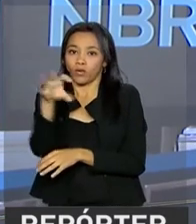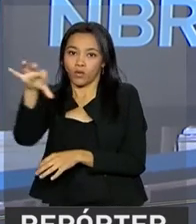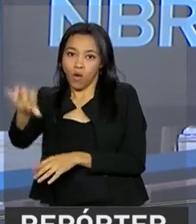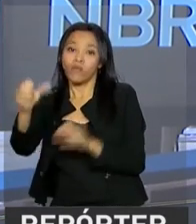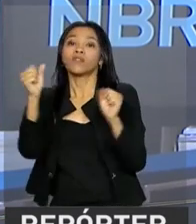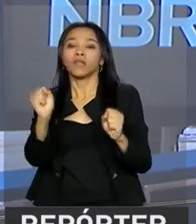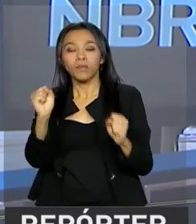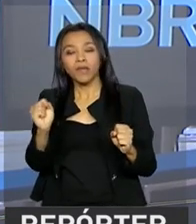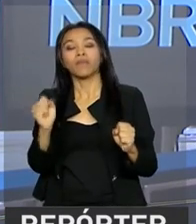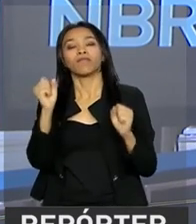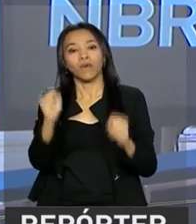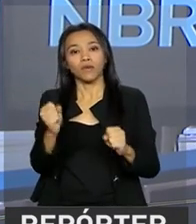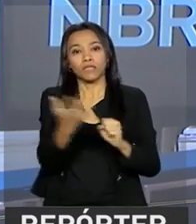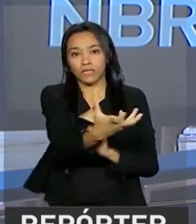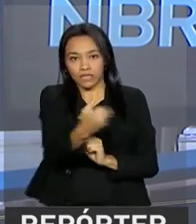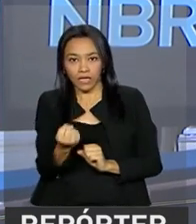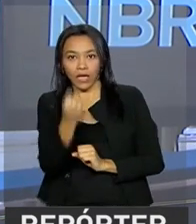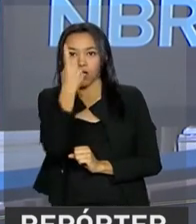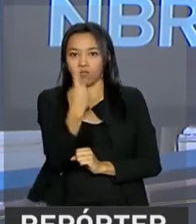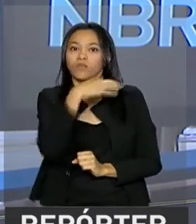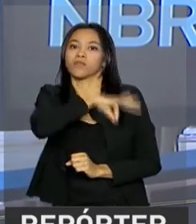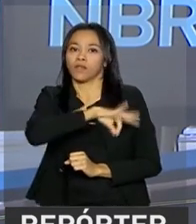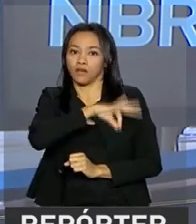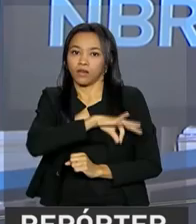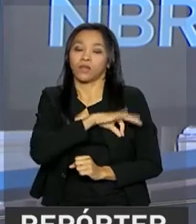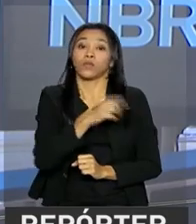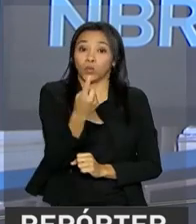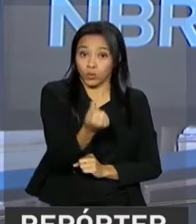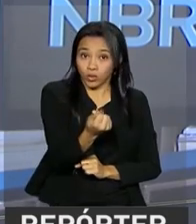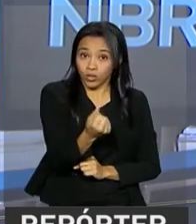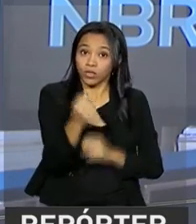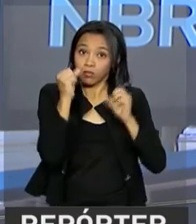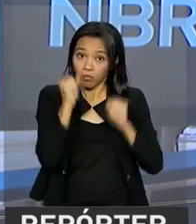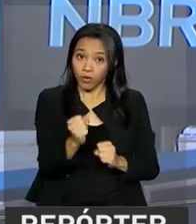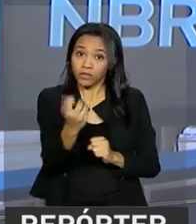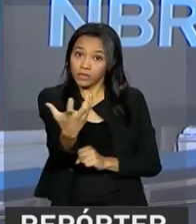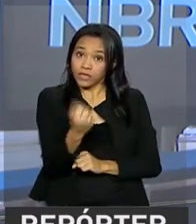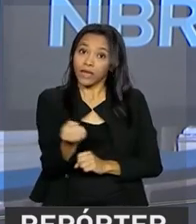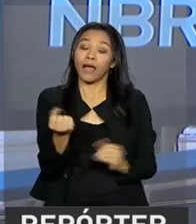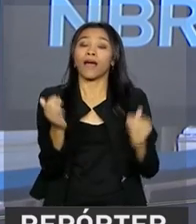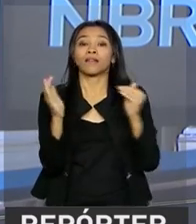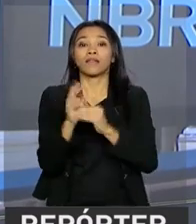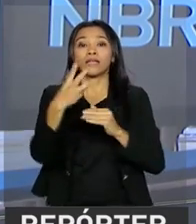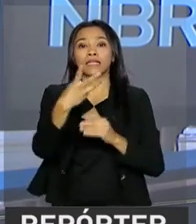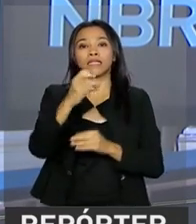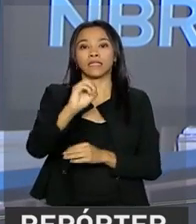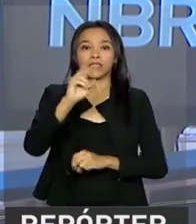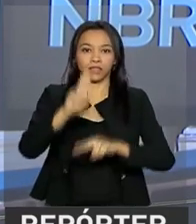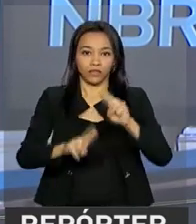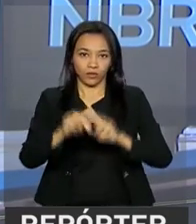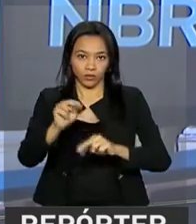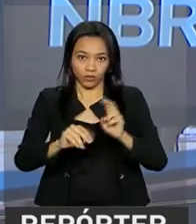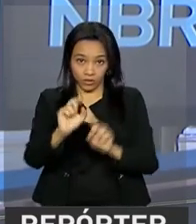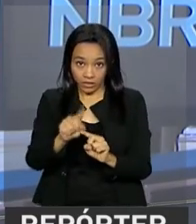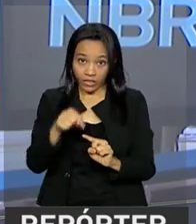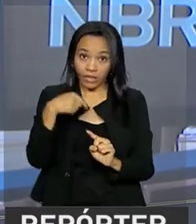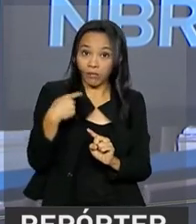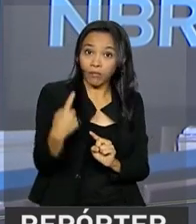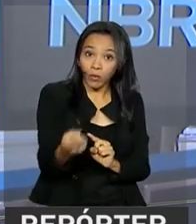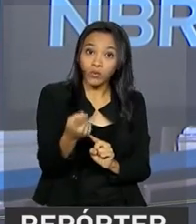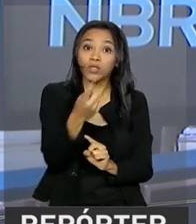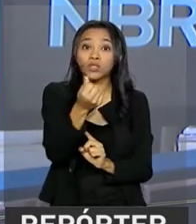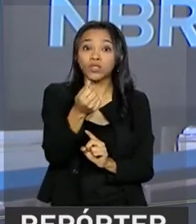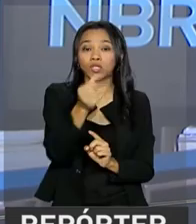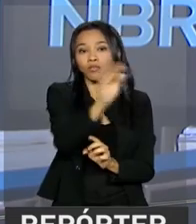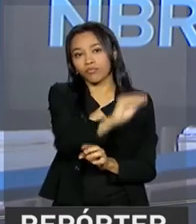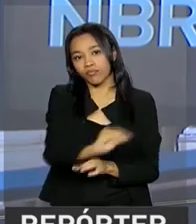no valor de um salário mínimo o dinheiro pode ser sacado até 30 de junho depois dessa data os